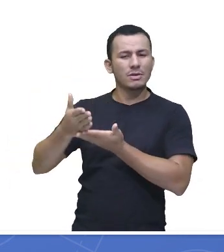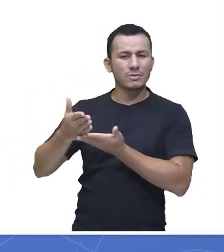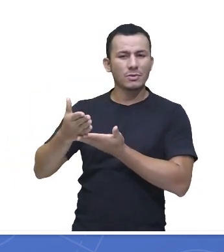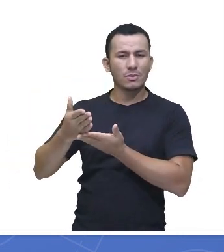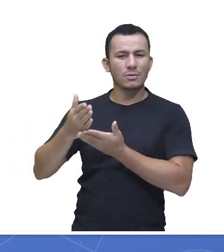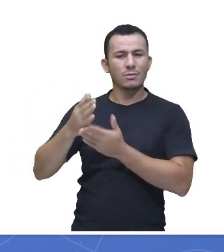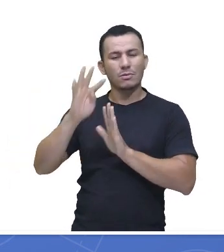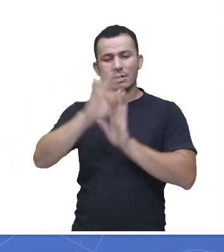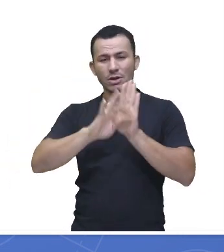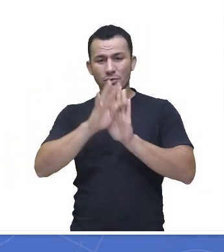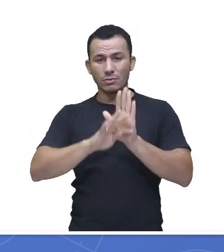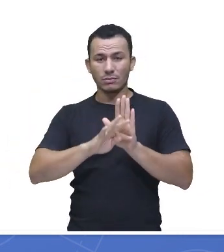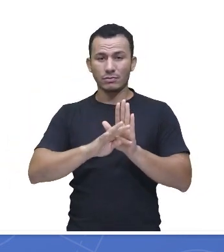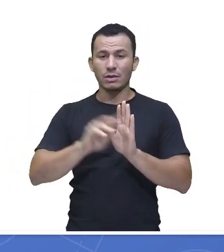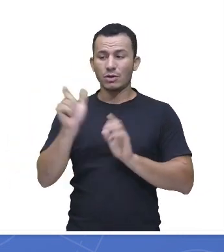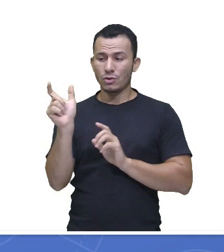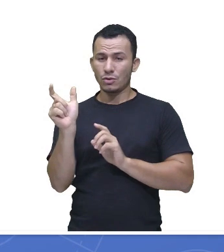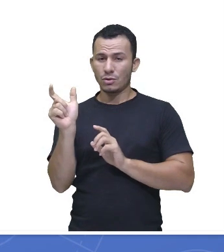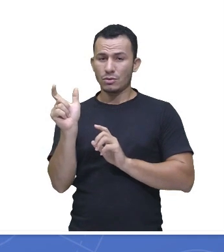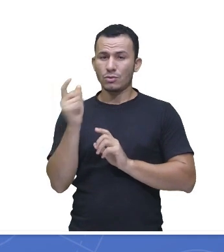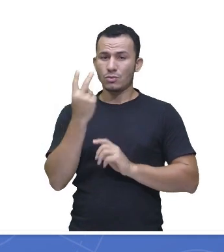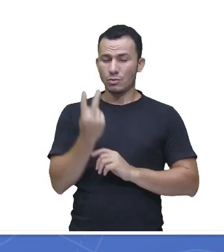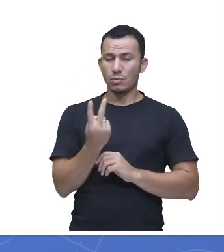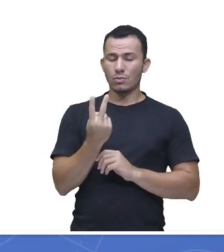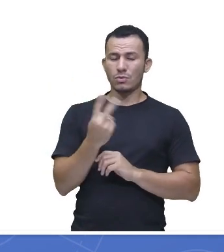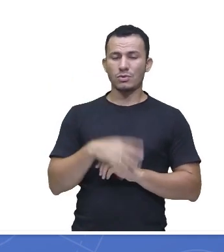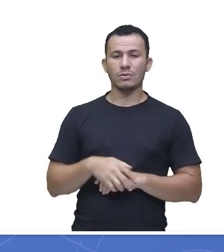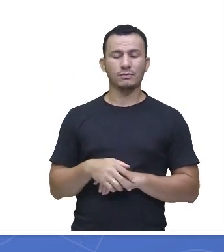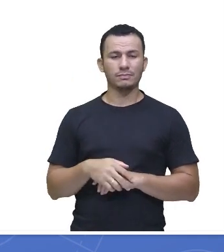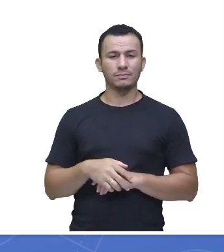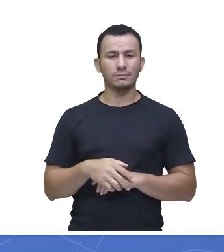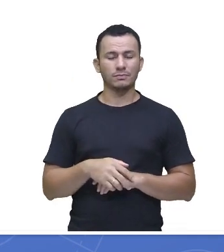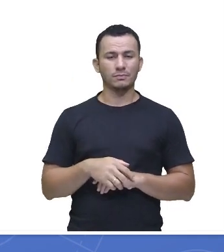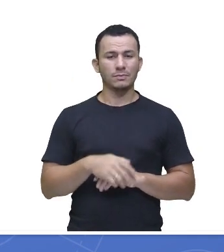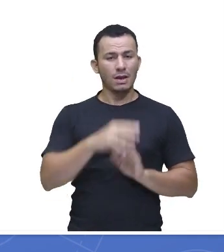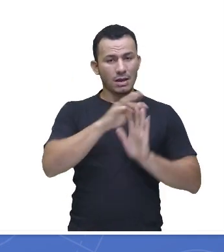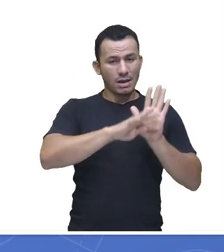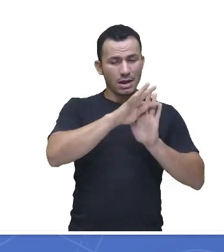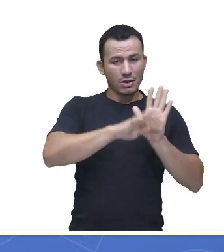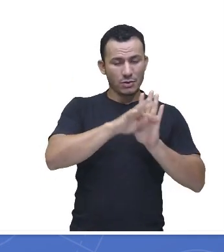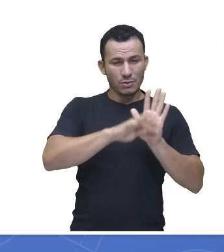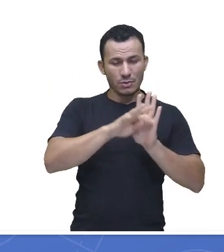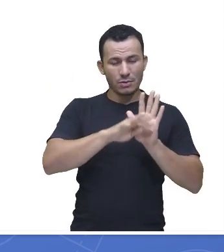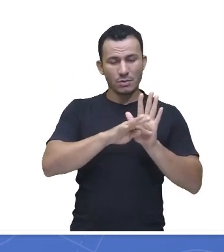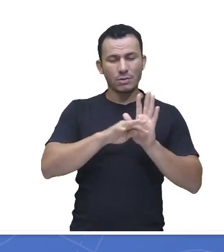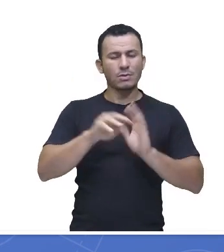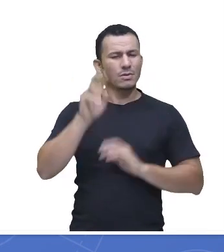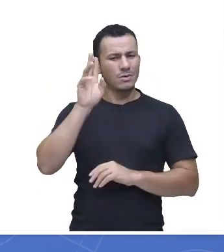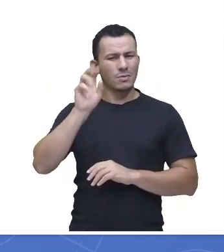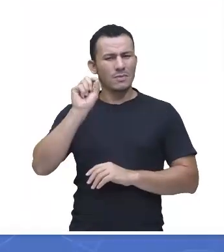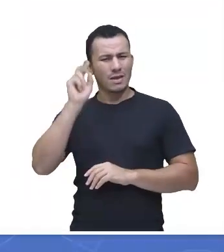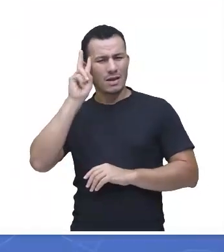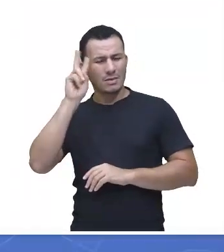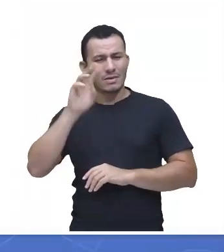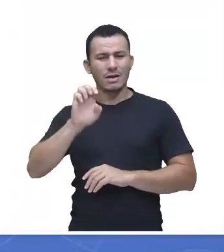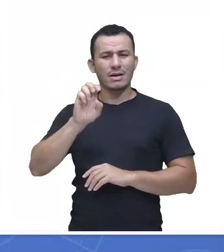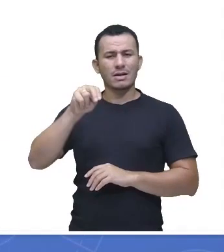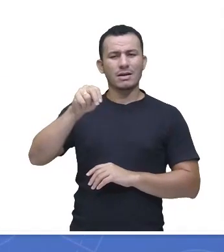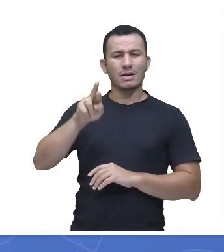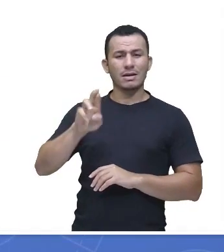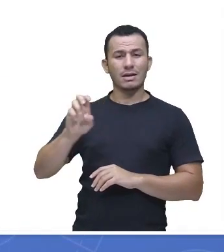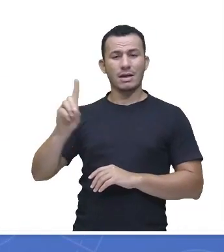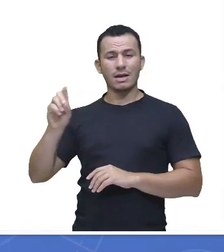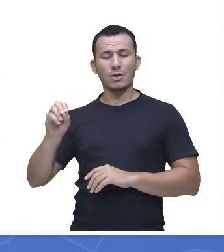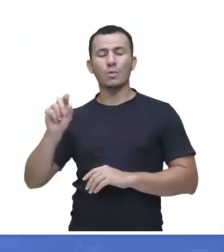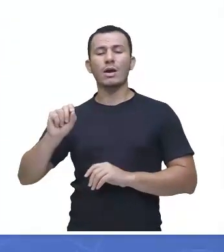duas palavrinhas aí, enredo e conflito, vamos relembrar esse conceito? Enredo é o quê? É a trama, é a urdidura